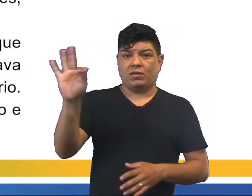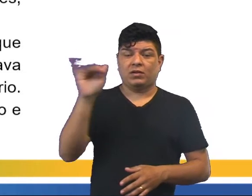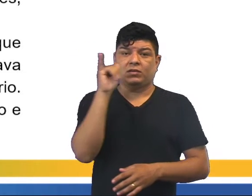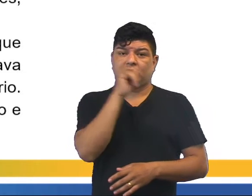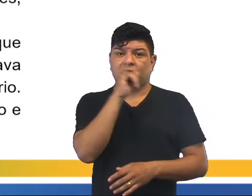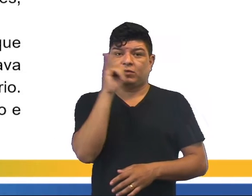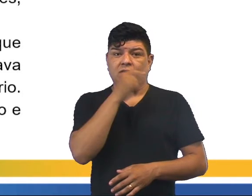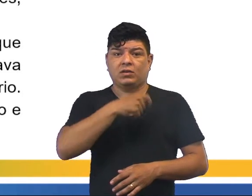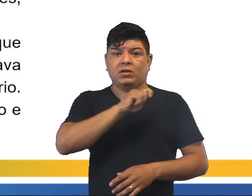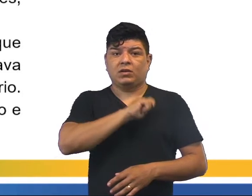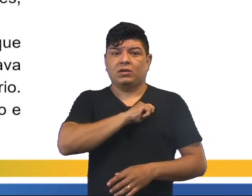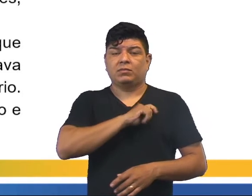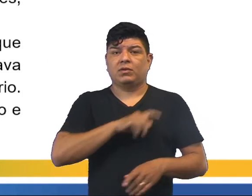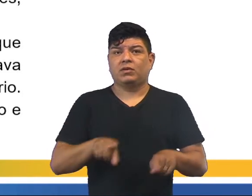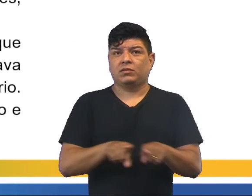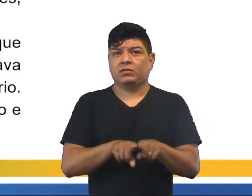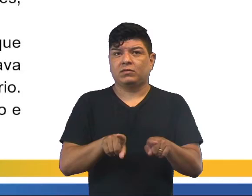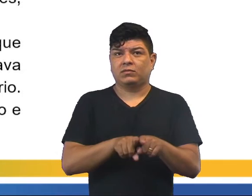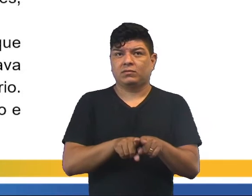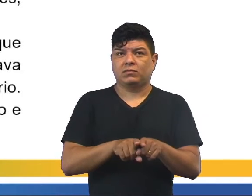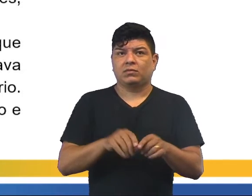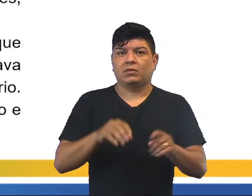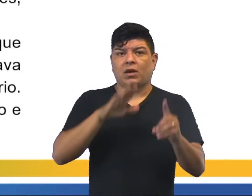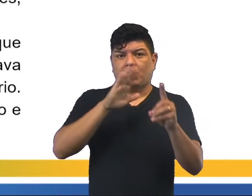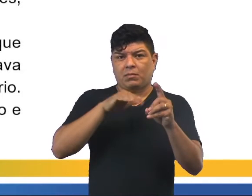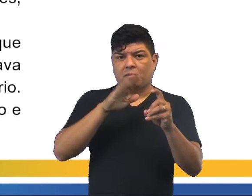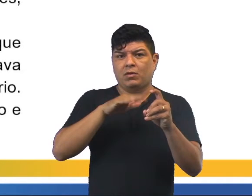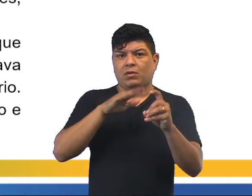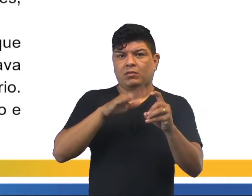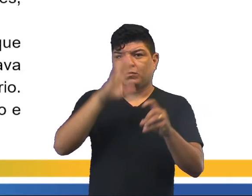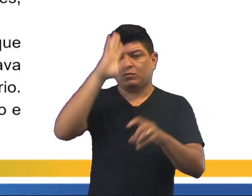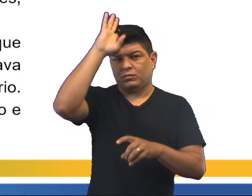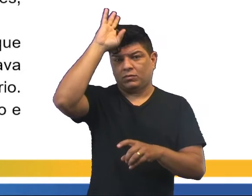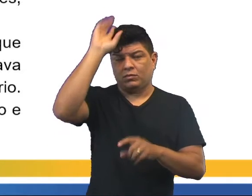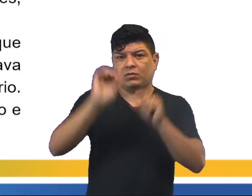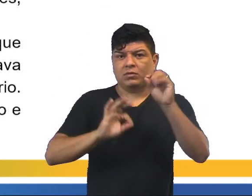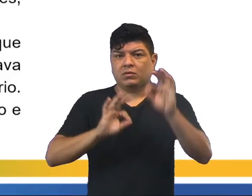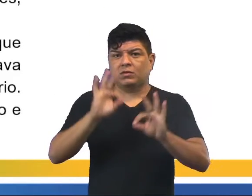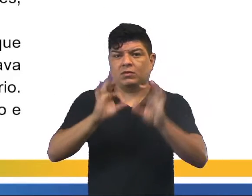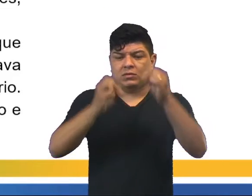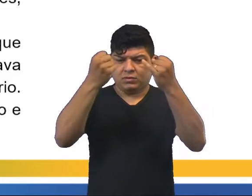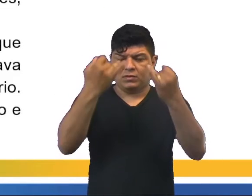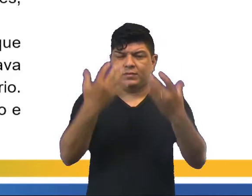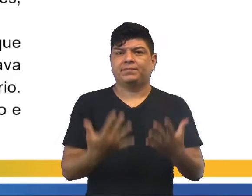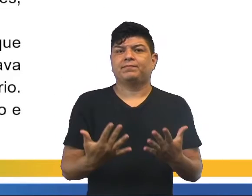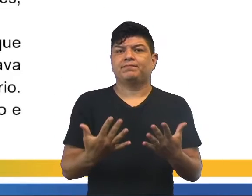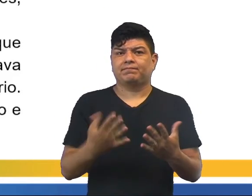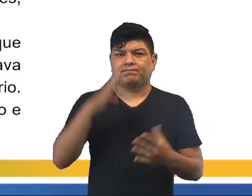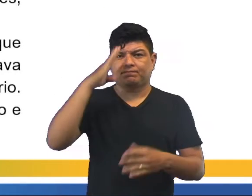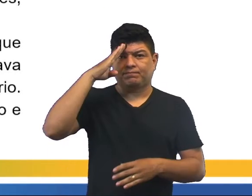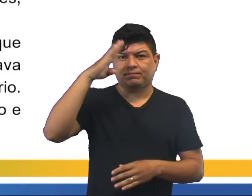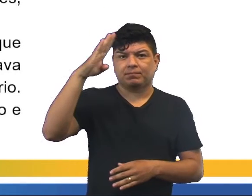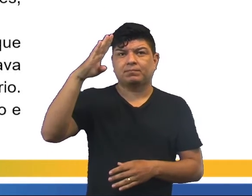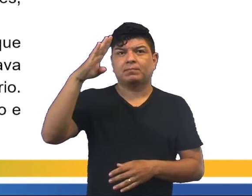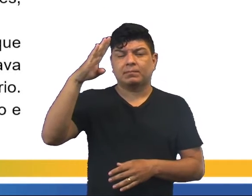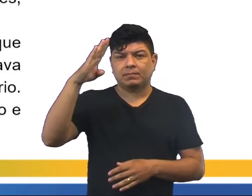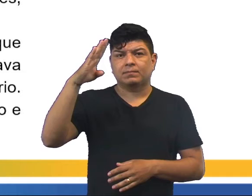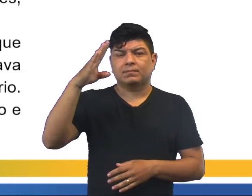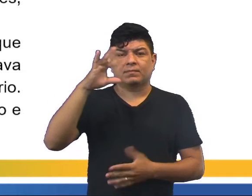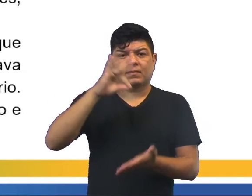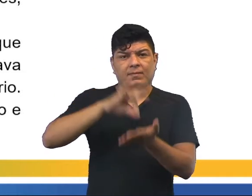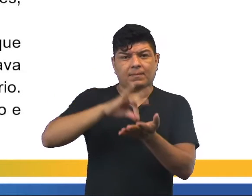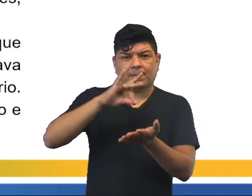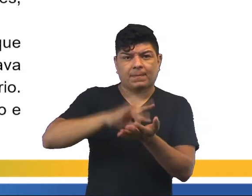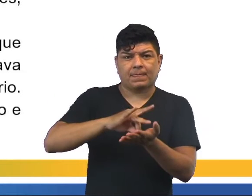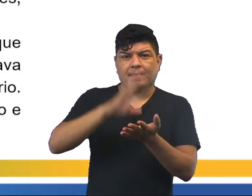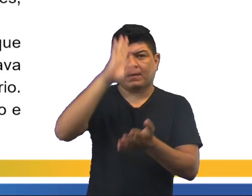italiano e ao espanhol. A mitologia romana, ela representava formas de explicação, principalmente, né, da